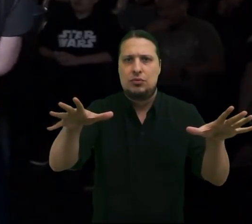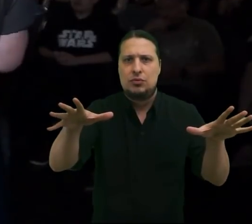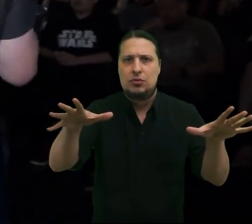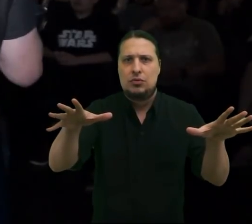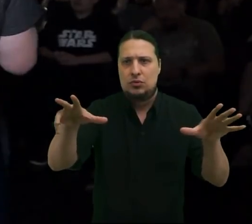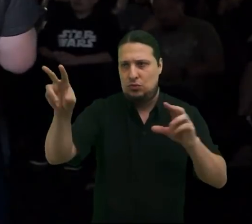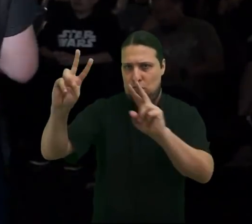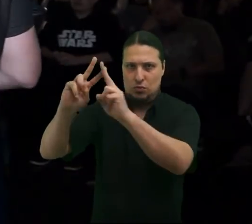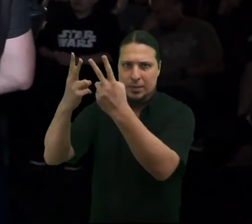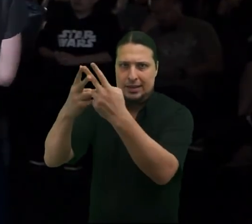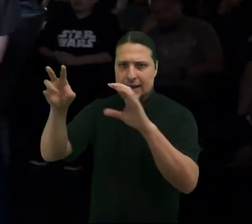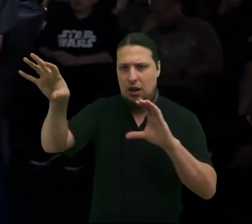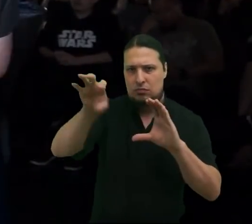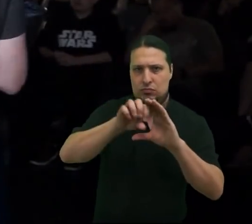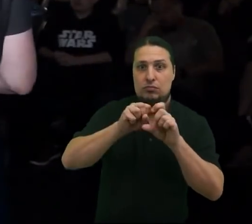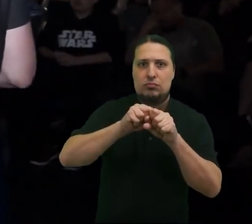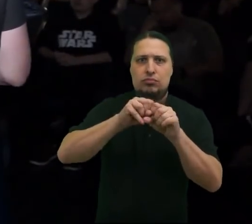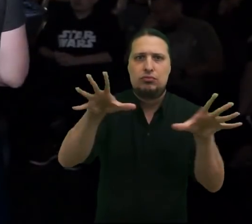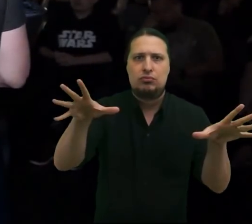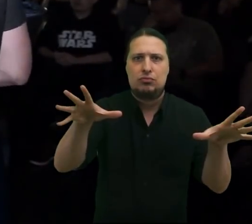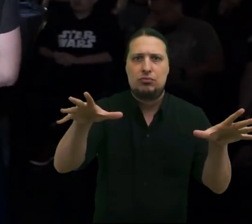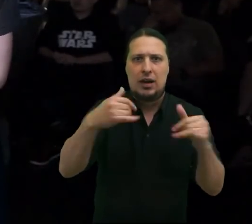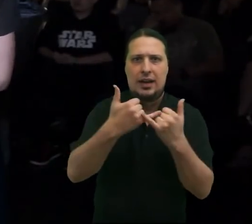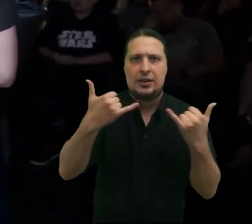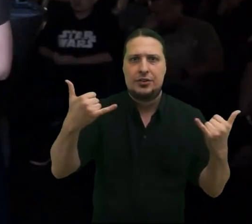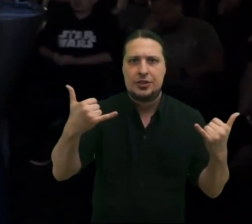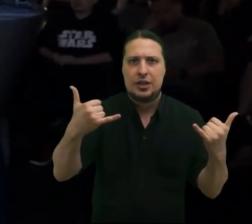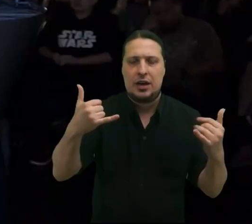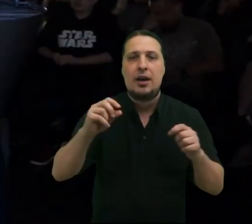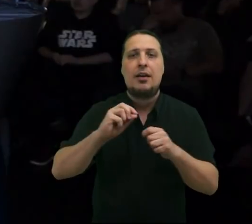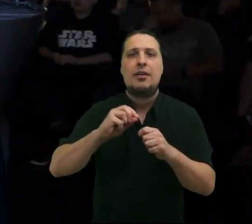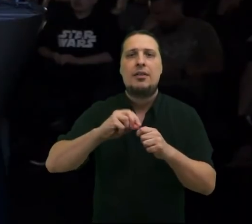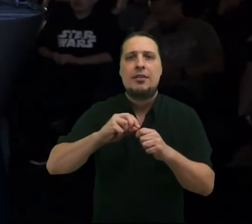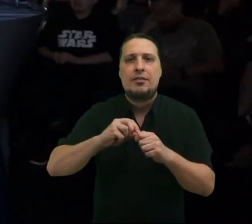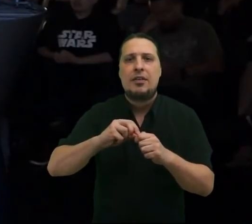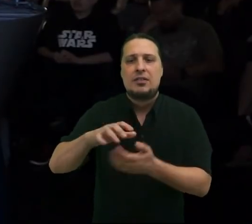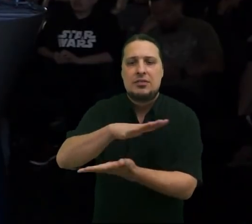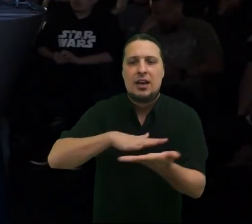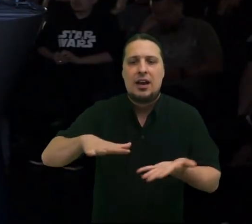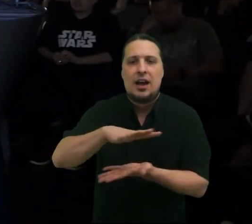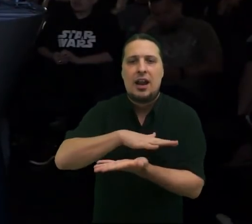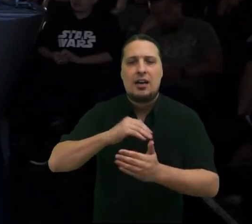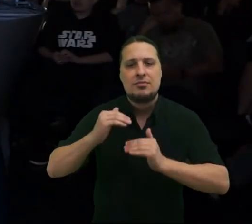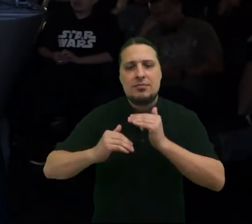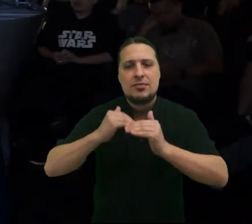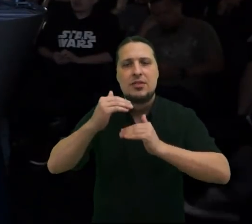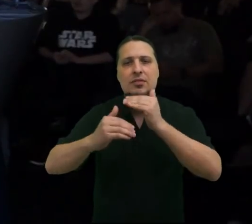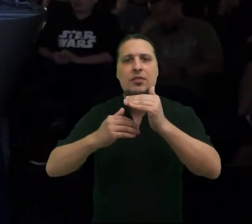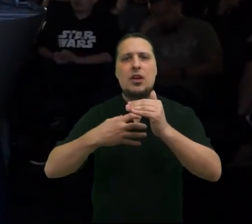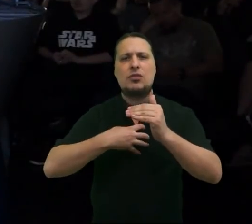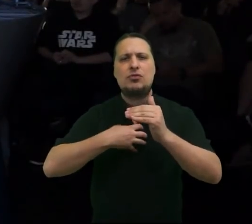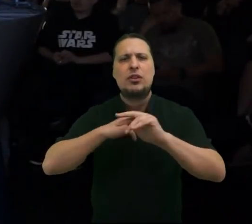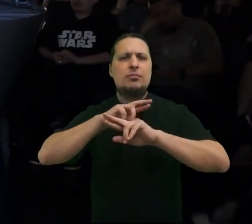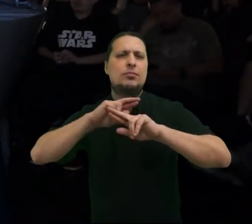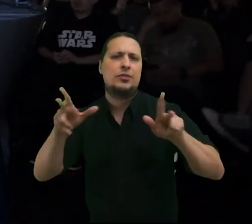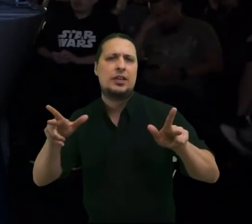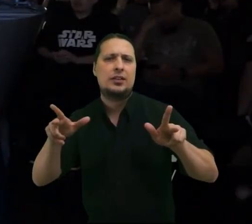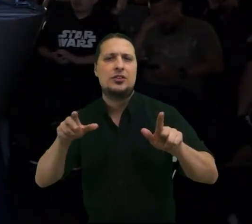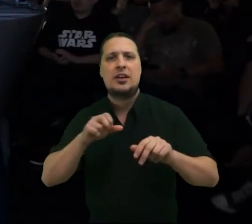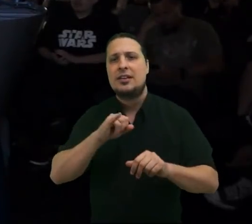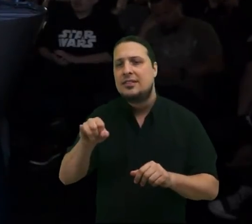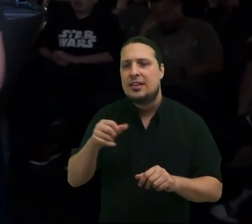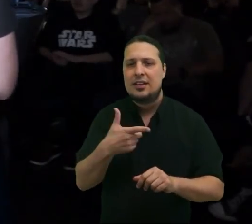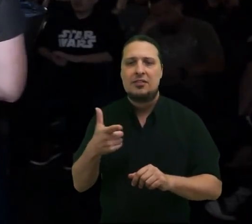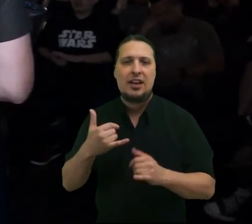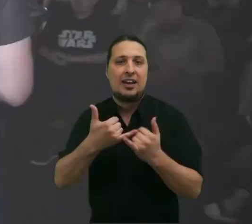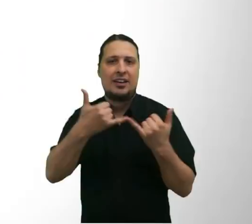de influenciar o que acontece numa galáxia inteira, e não só isso, influenciar no modo como o universo evolui ao